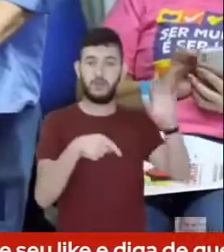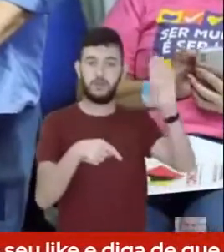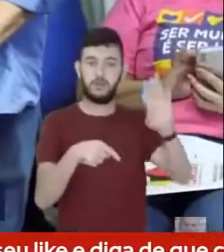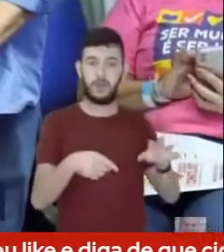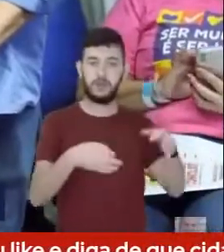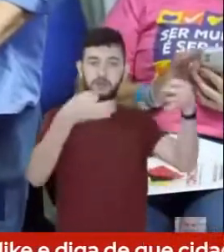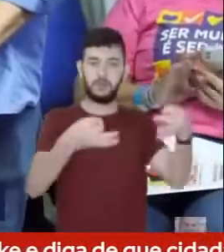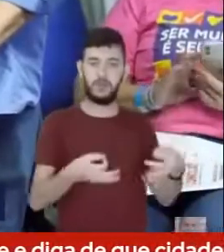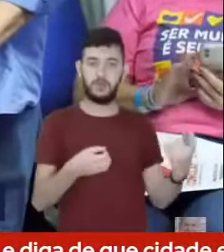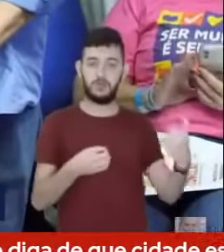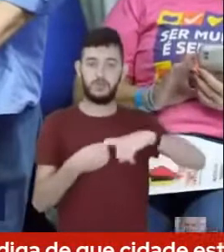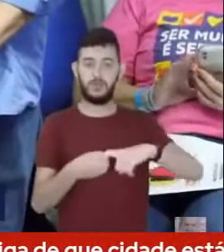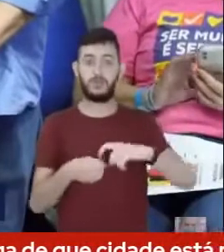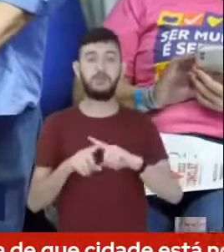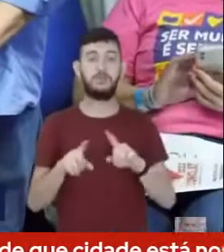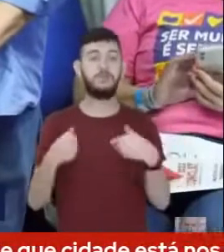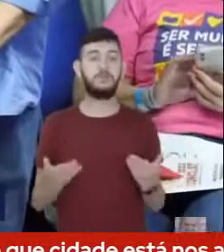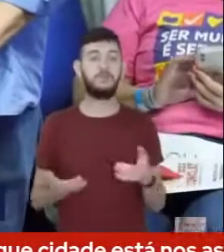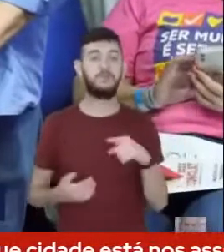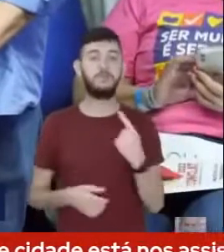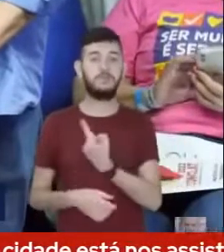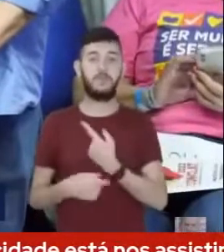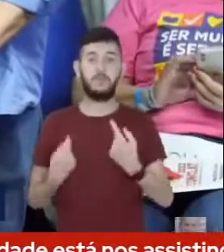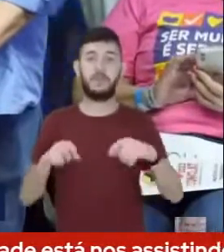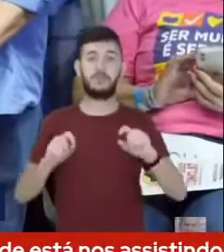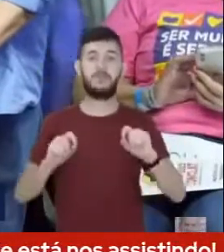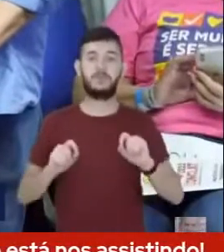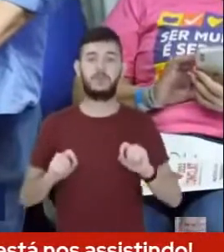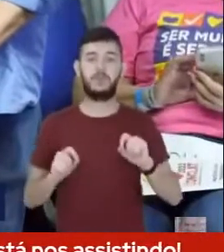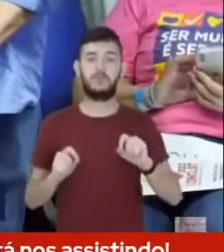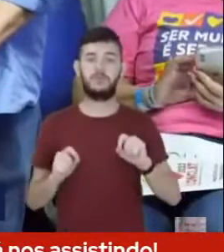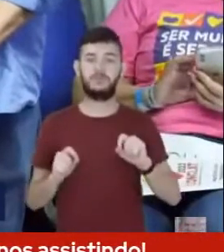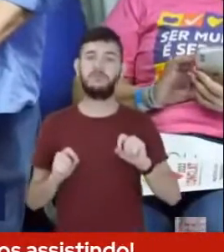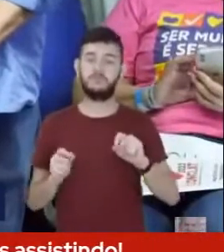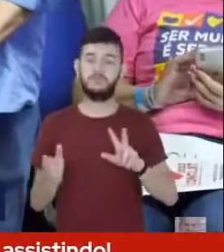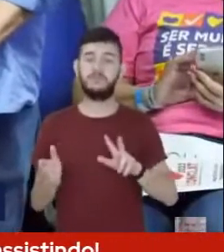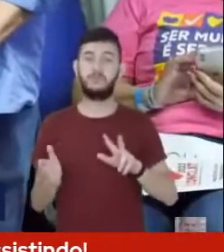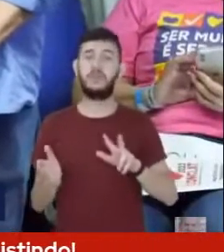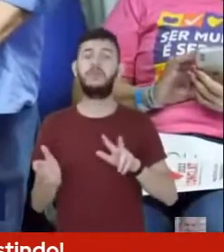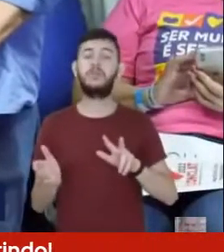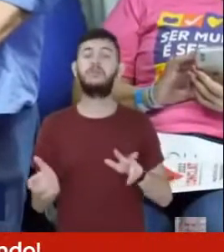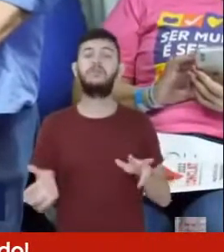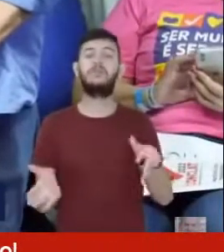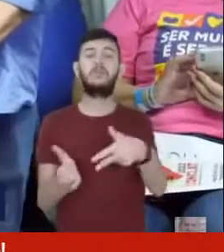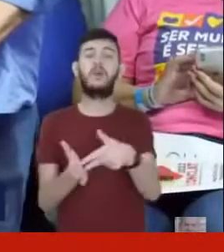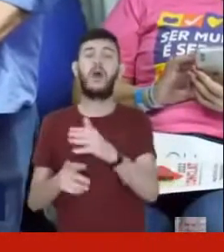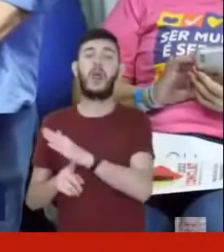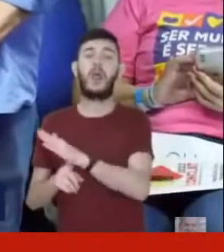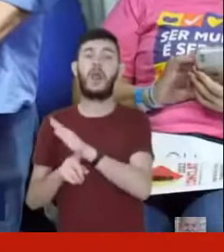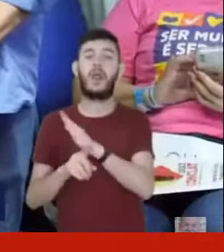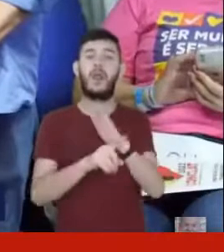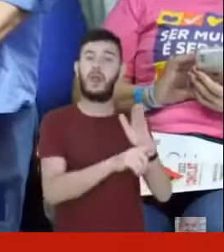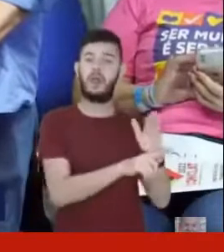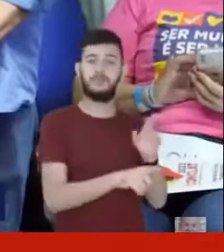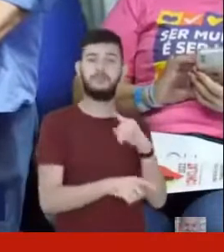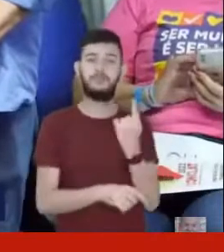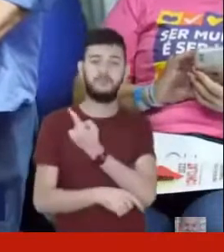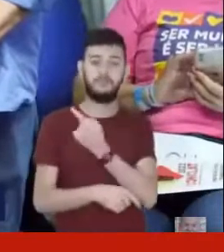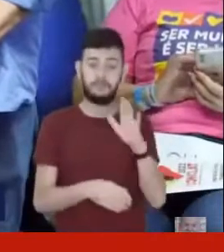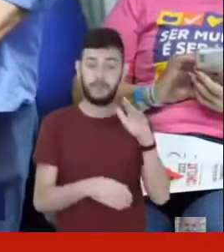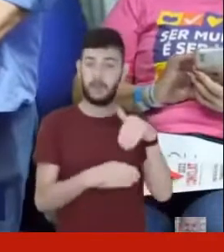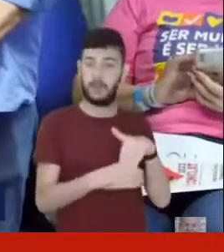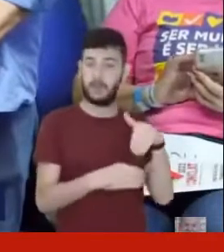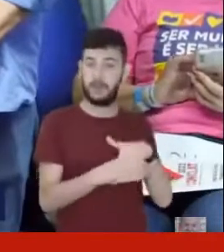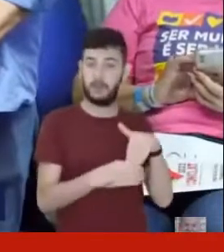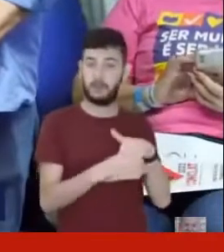lutar, sair nas ruas e até ganhar a eleição. E você tem, Lula, uma grande missão